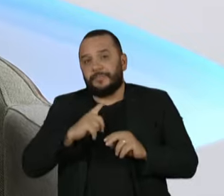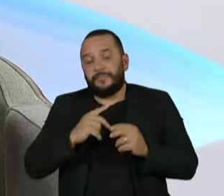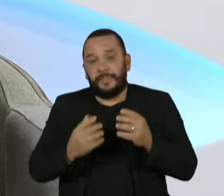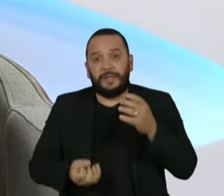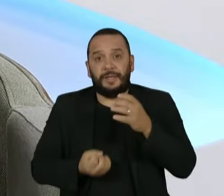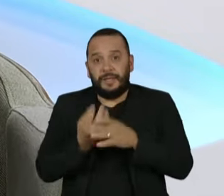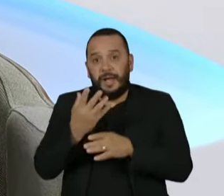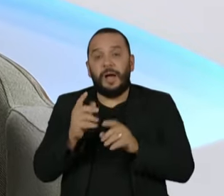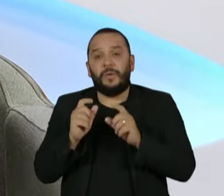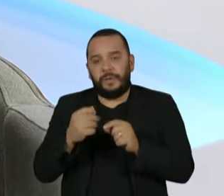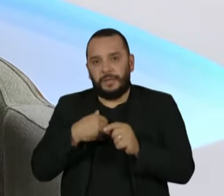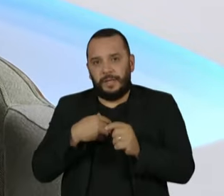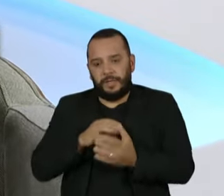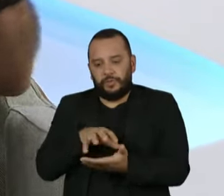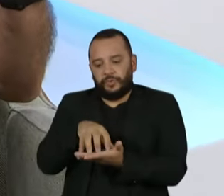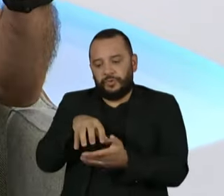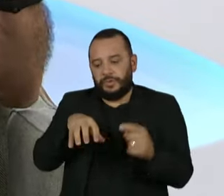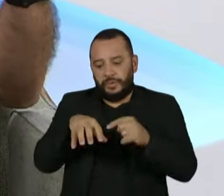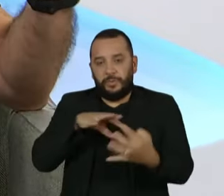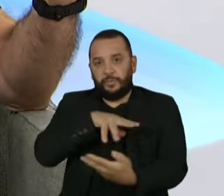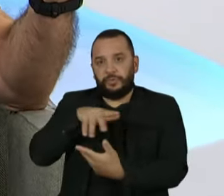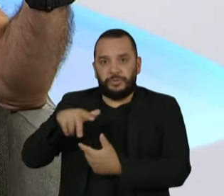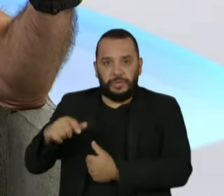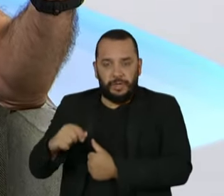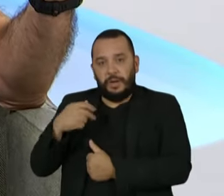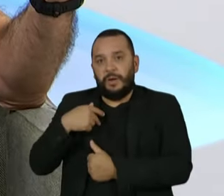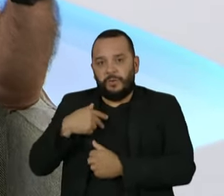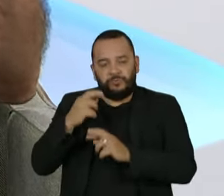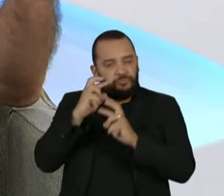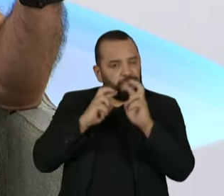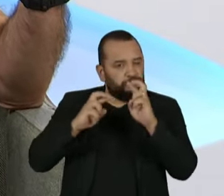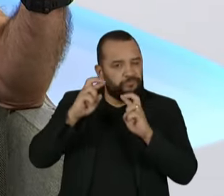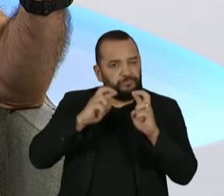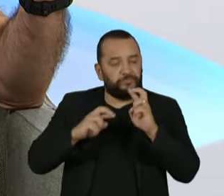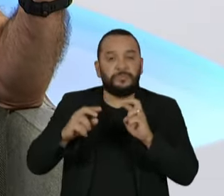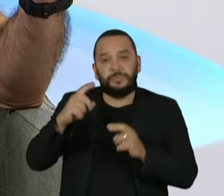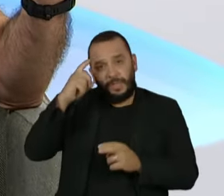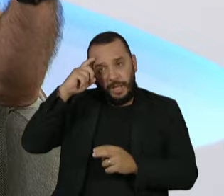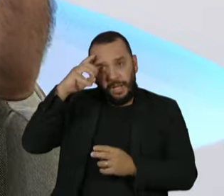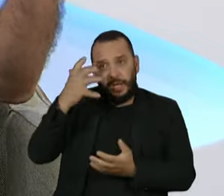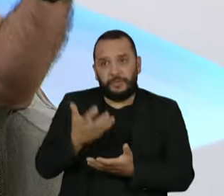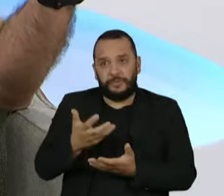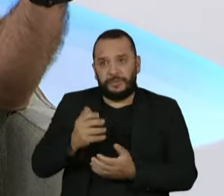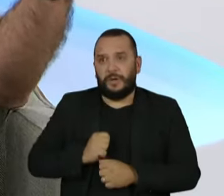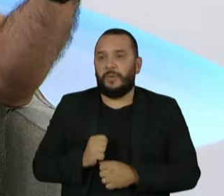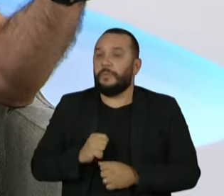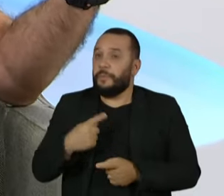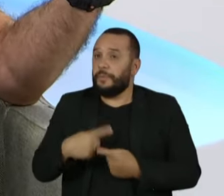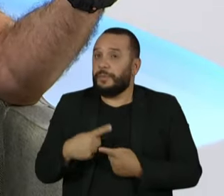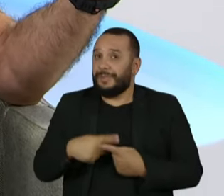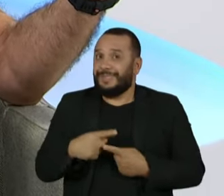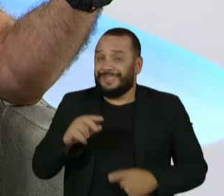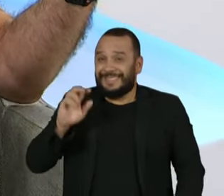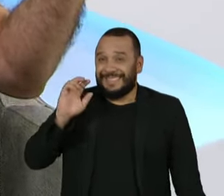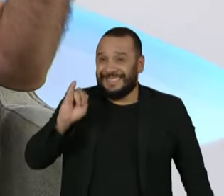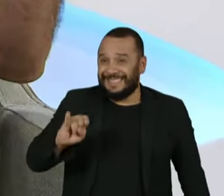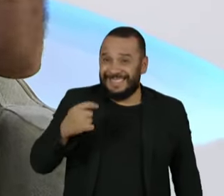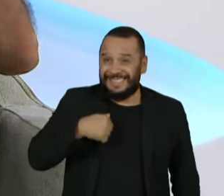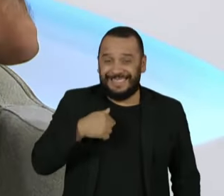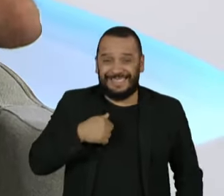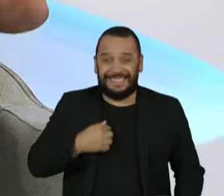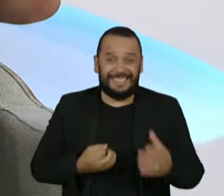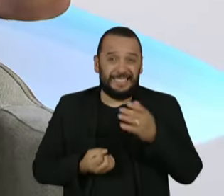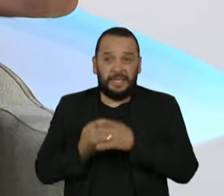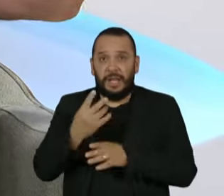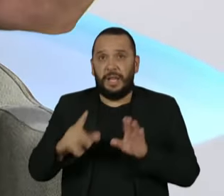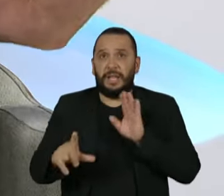global para Inteligência Artificial a gente tentar ter um mínimo de coerência entre países sobre o que a gente vai regular porque se a regulação também foi